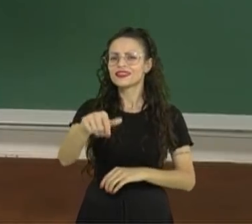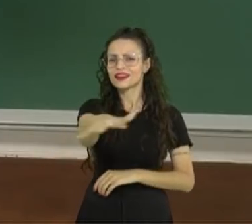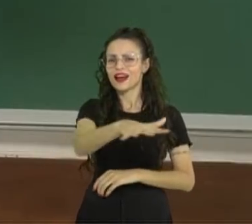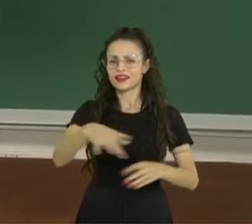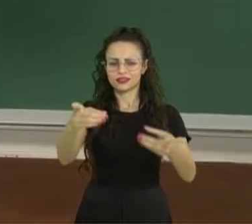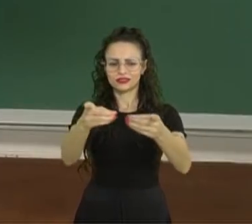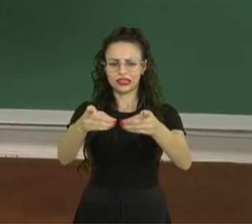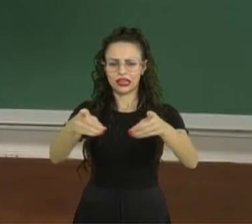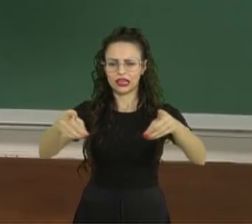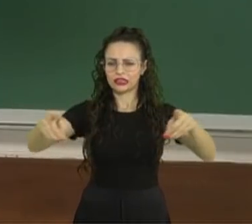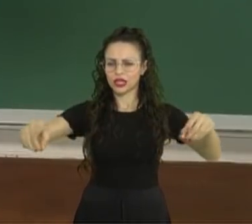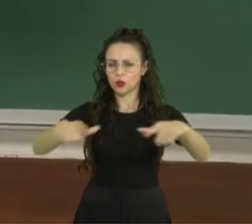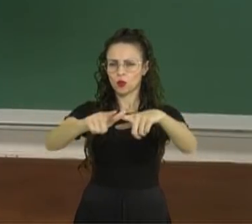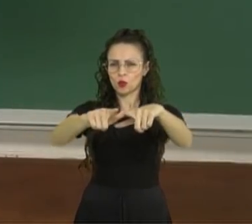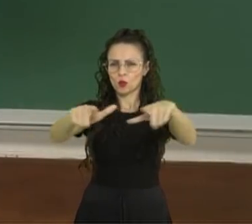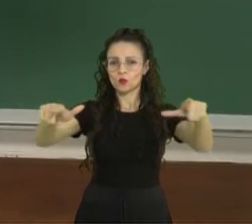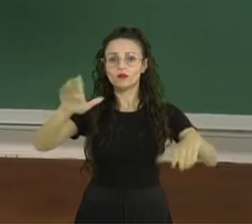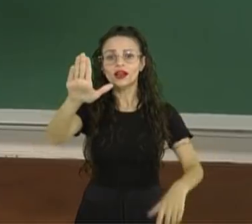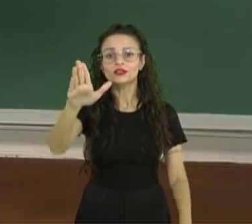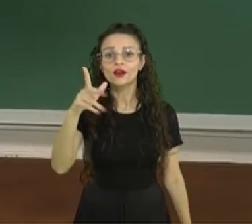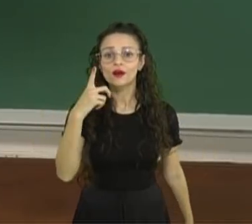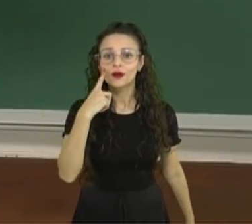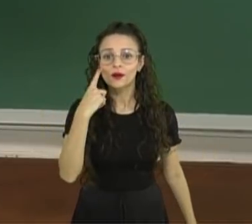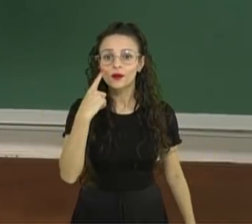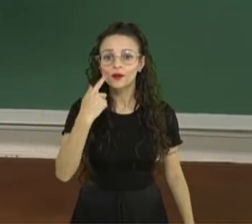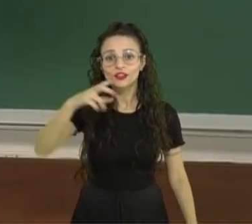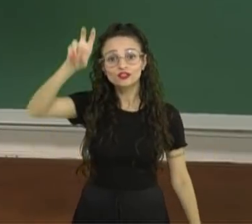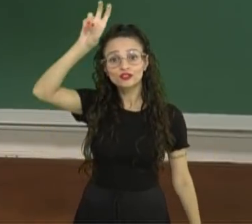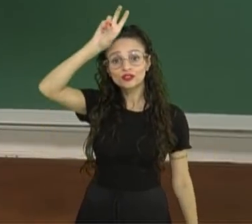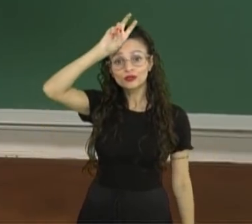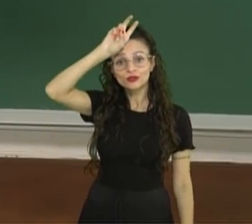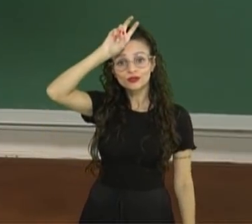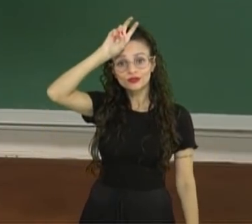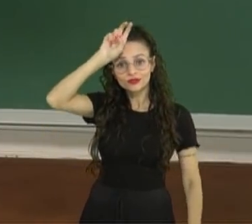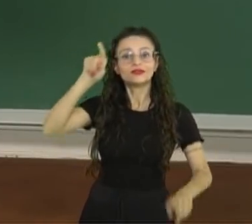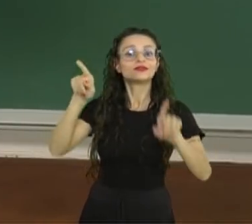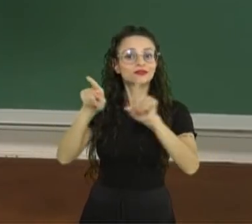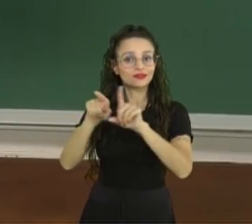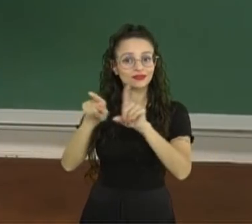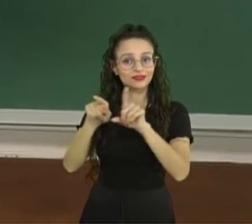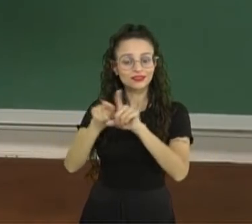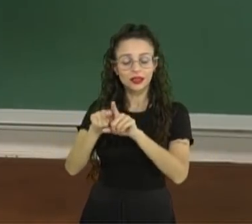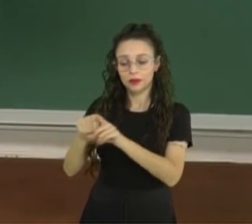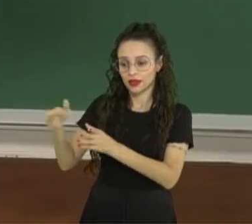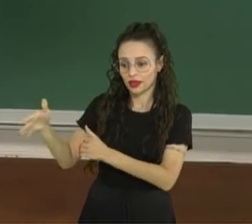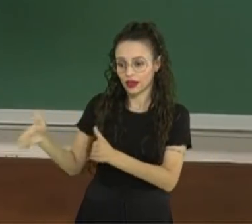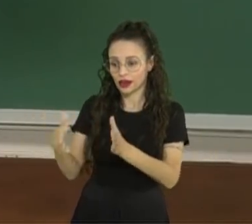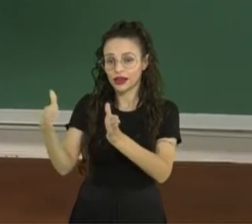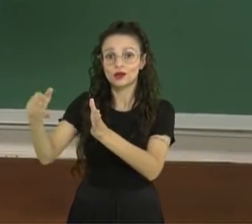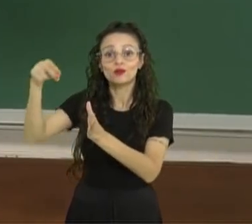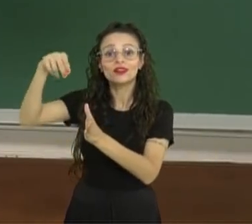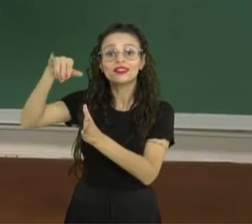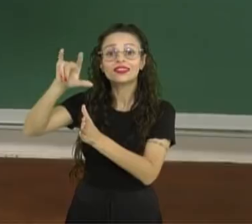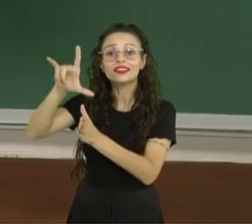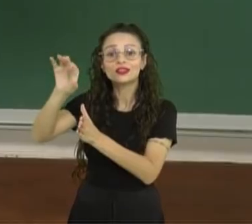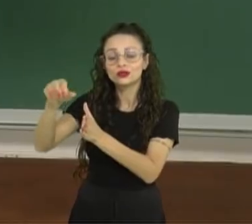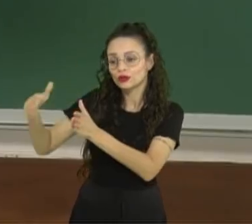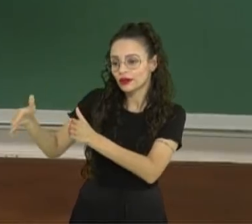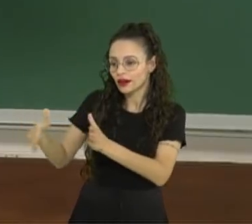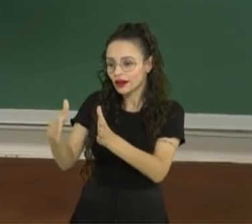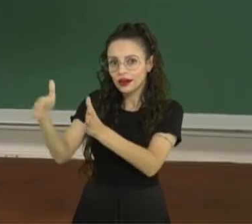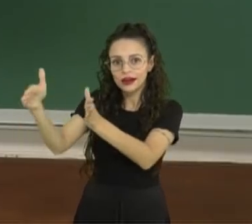Mas nós não precisaríamos ir muito longe, poderíamos falar do Egito. Ao lado do Rio Nilo, do lado